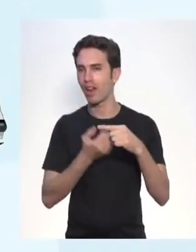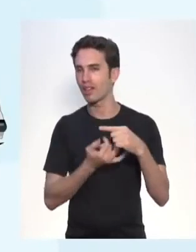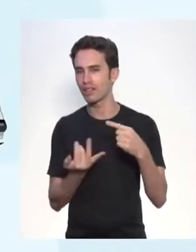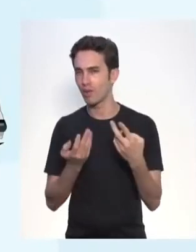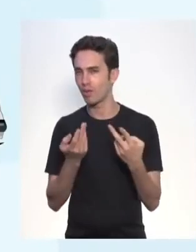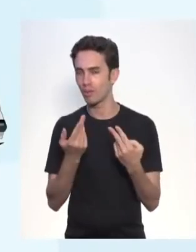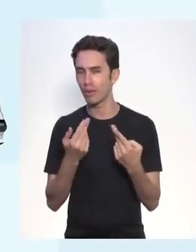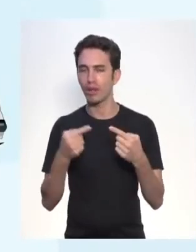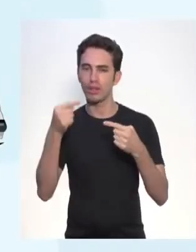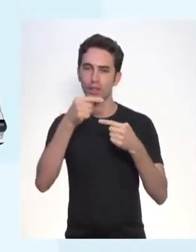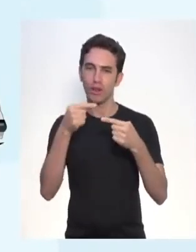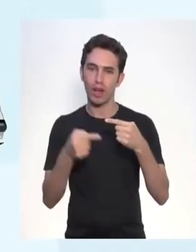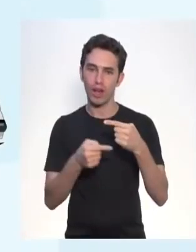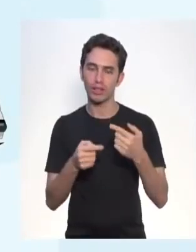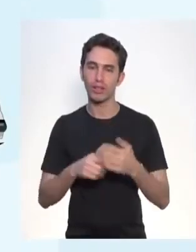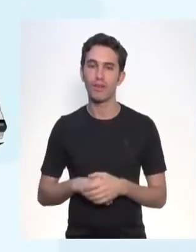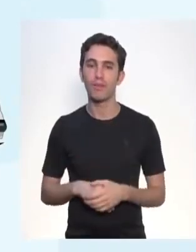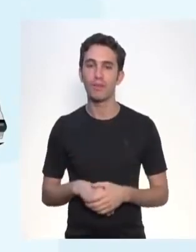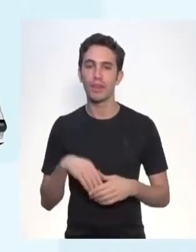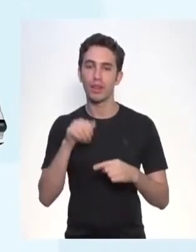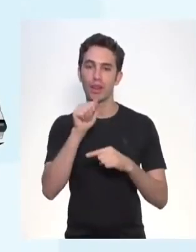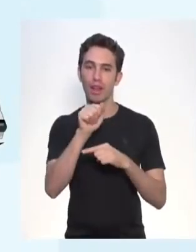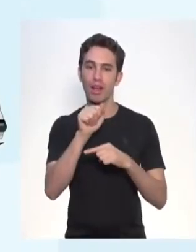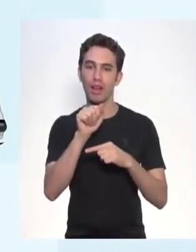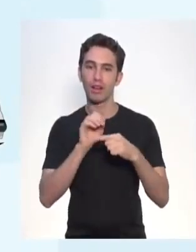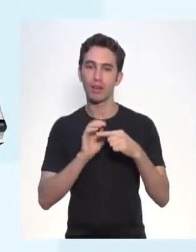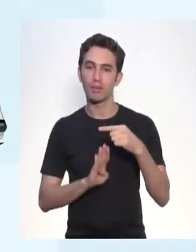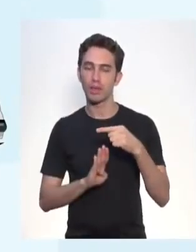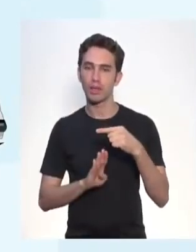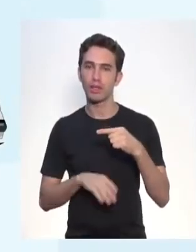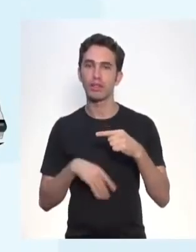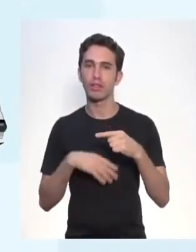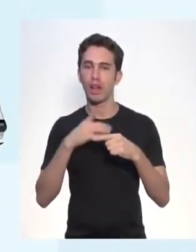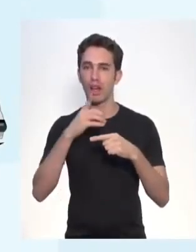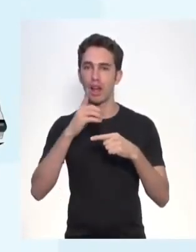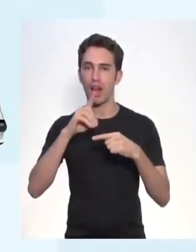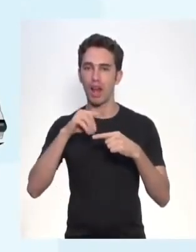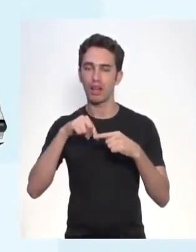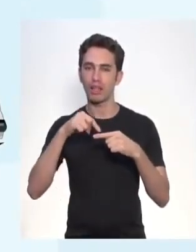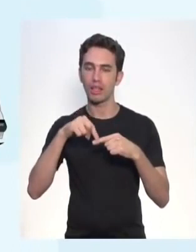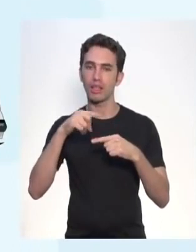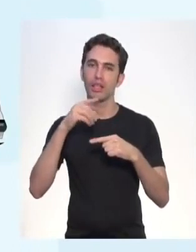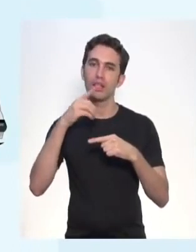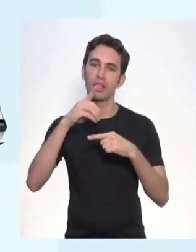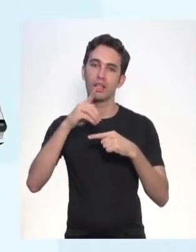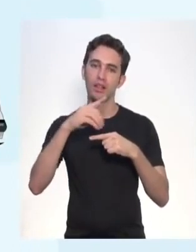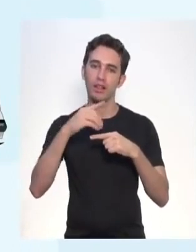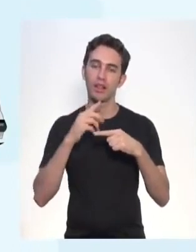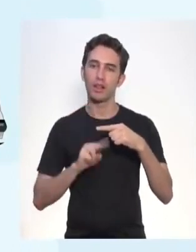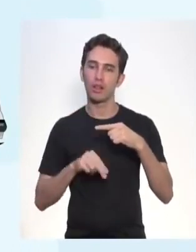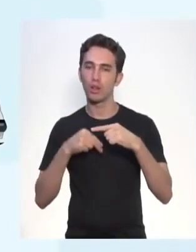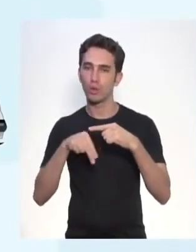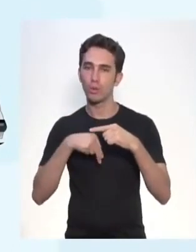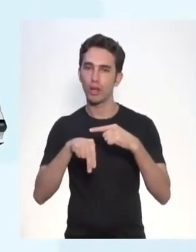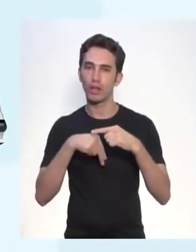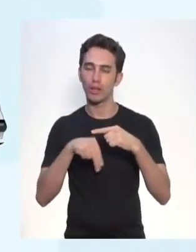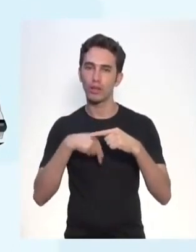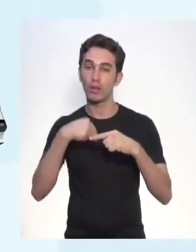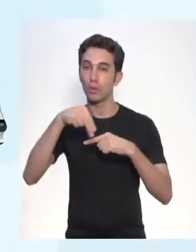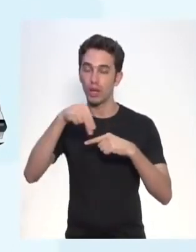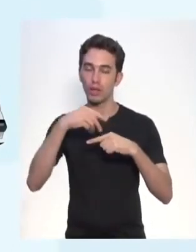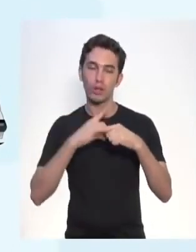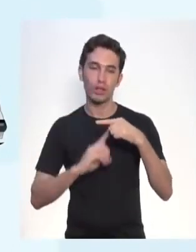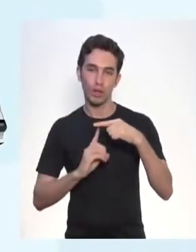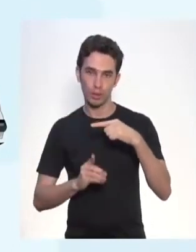seja, A numerador sobre B denominador. Esse é o ponto de partida para a questão toda. E aí, quando a gente compara